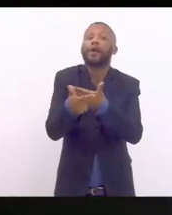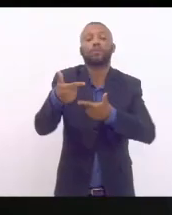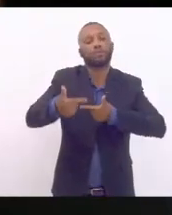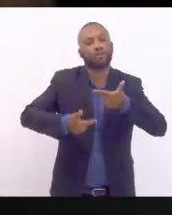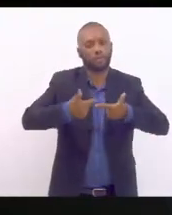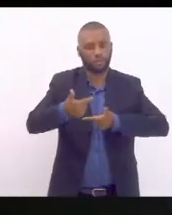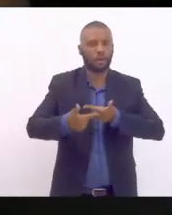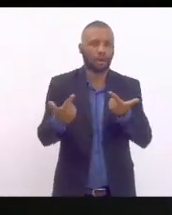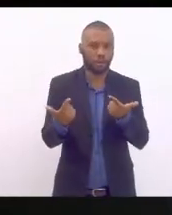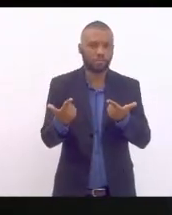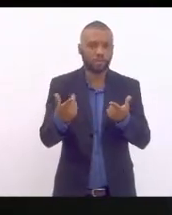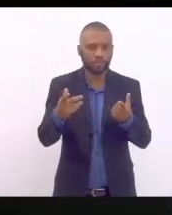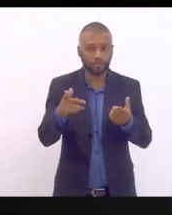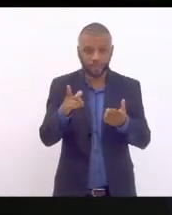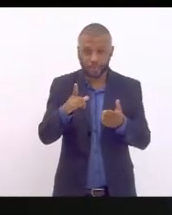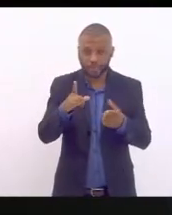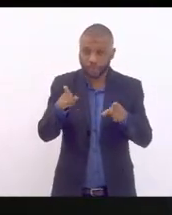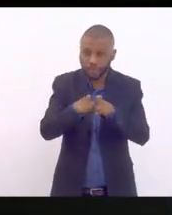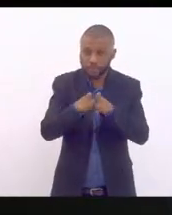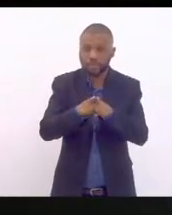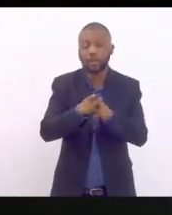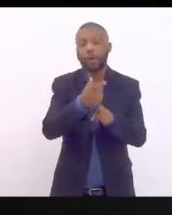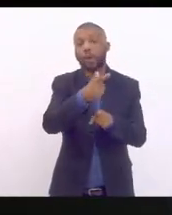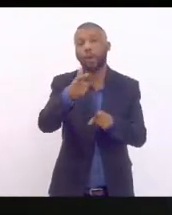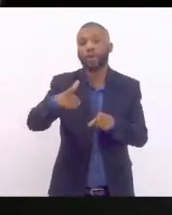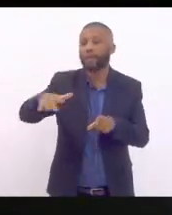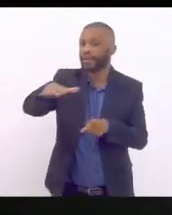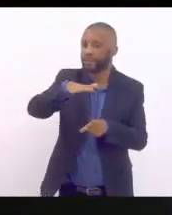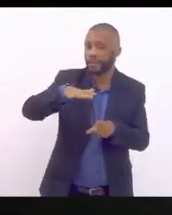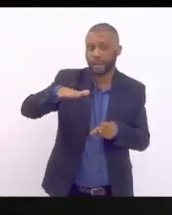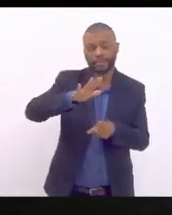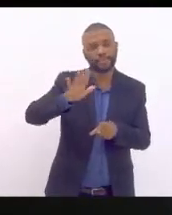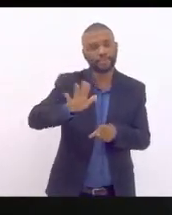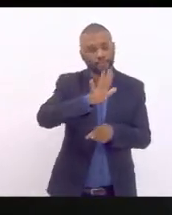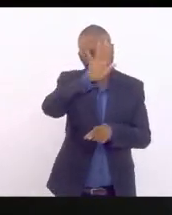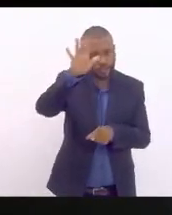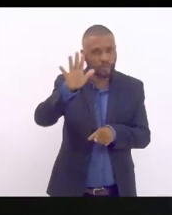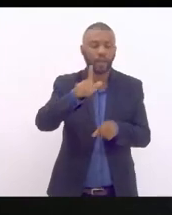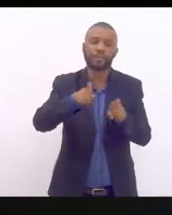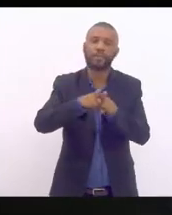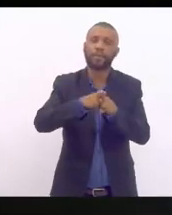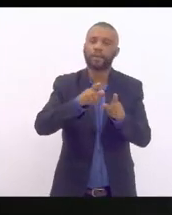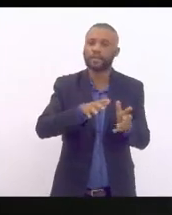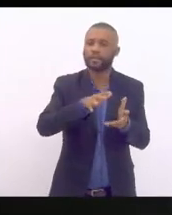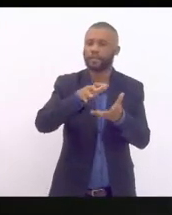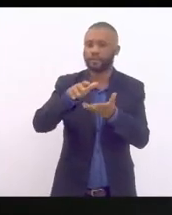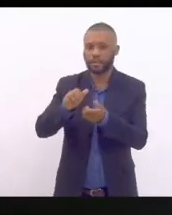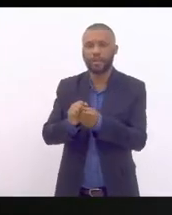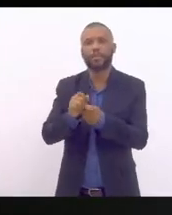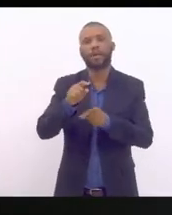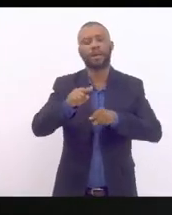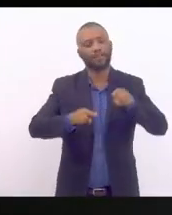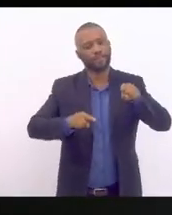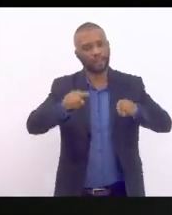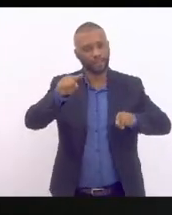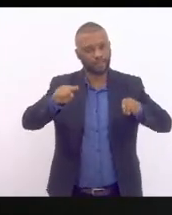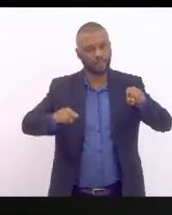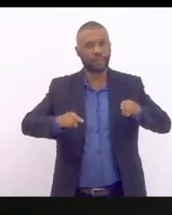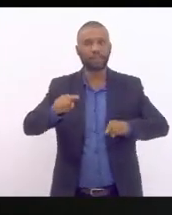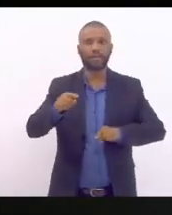atração inclusive de outros agentes econômicos da cadeia nacional e da cadeia Internacional na diversificação